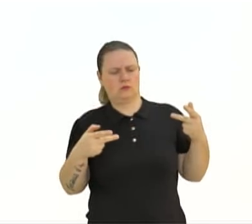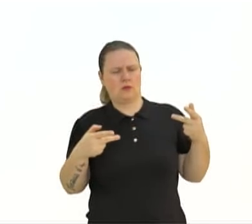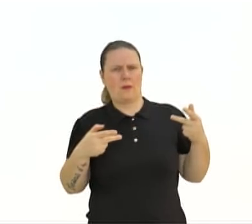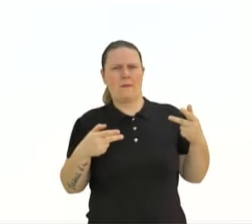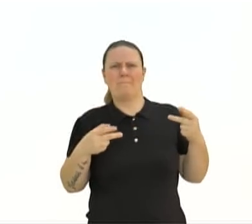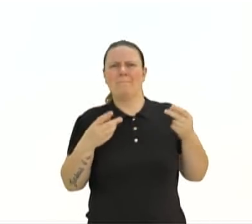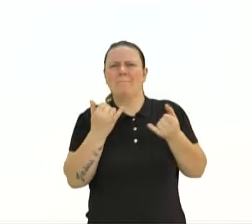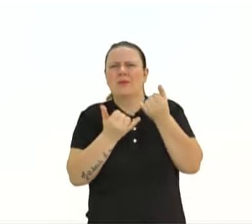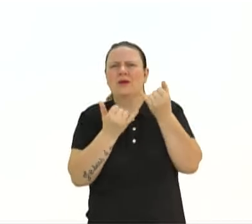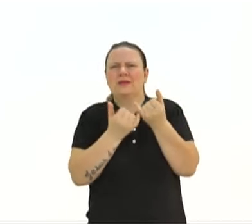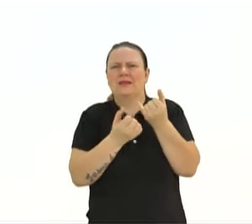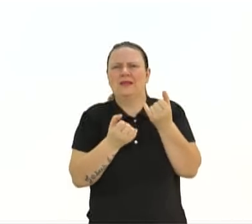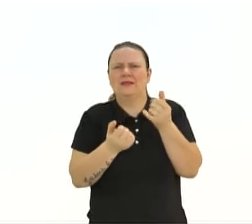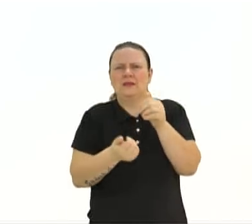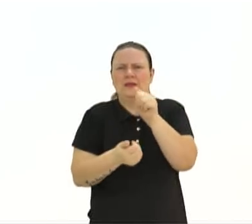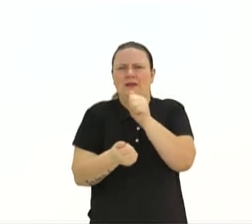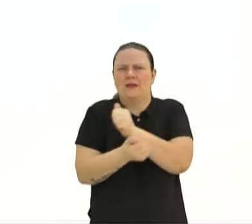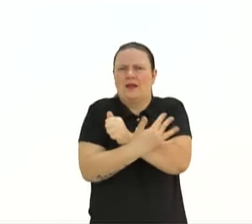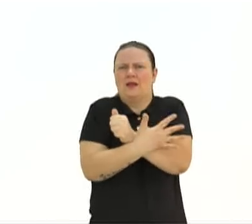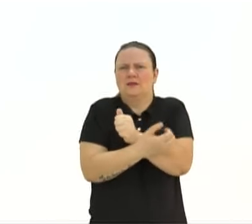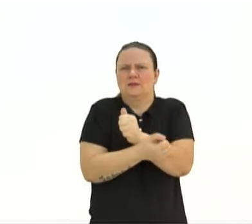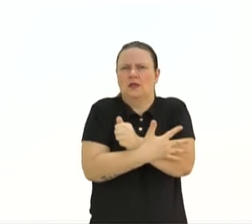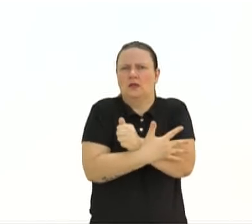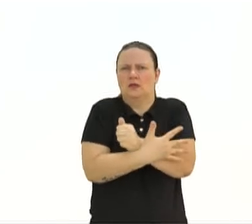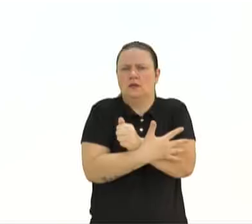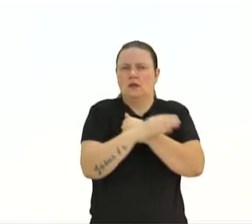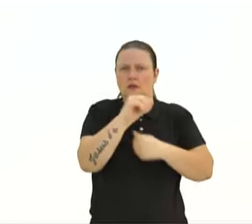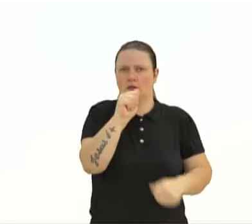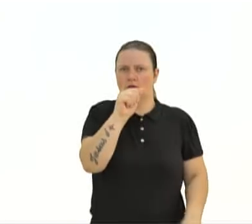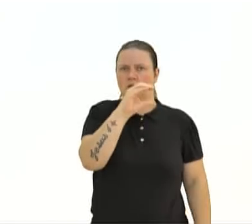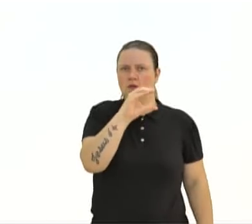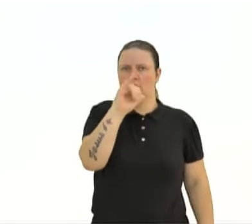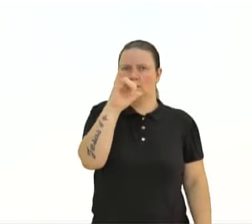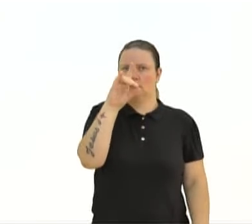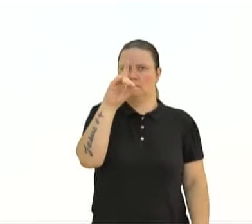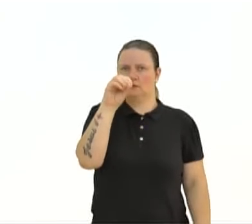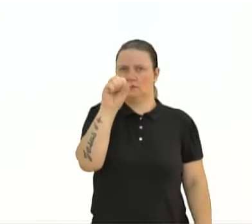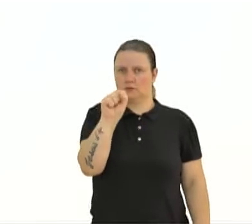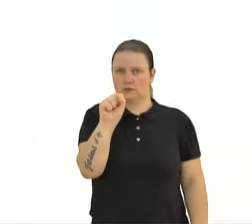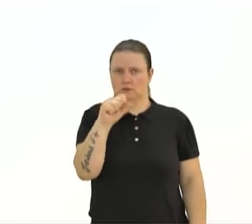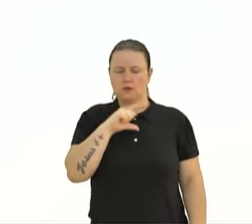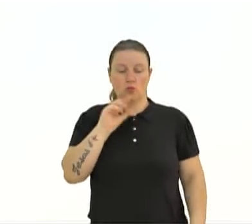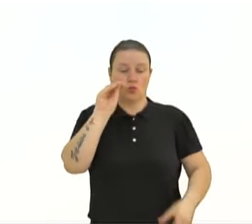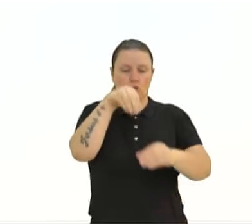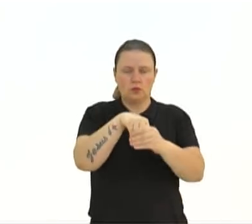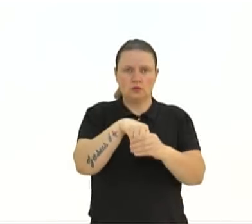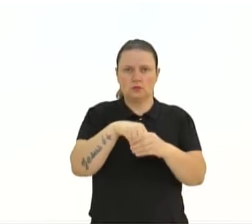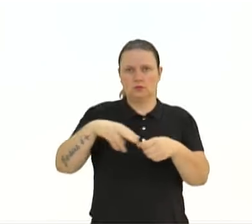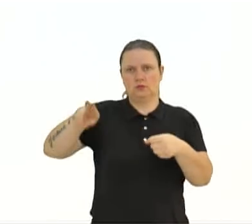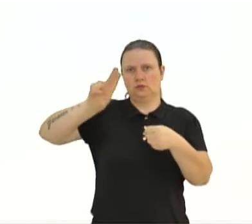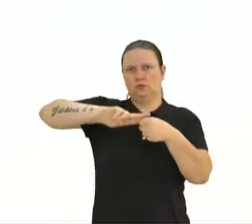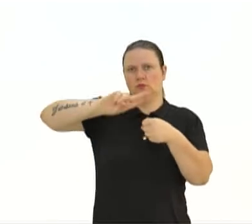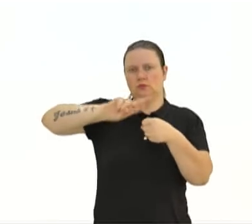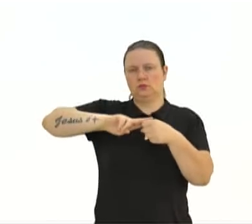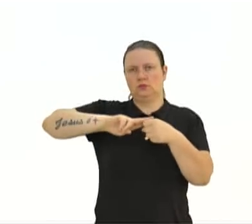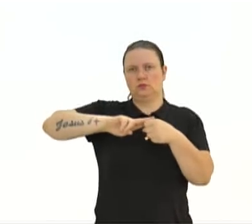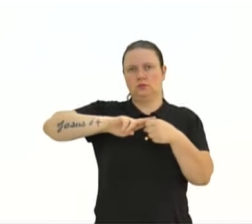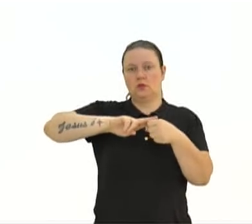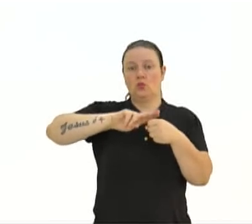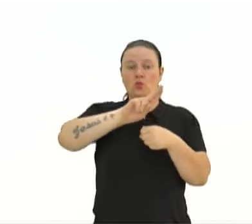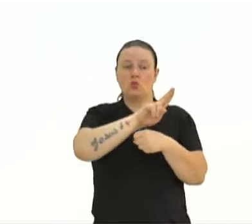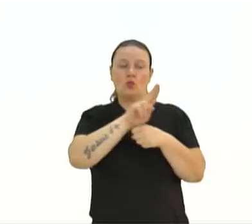Carioteca, membrana nuclear, envoltório nuclear, envelope nuclear. Então são